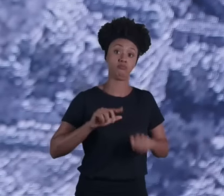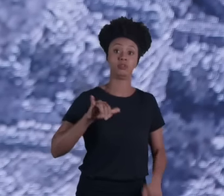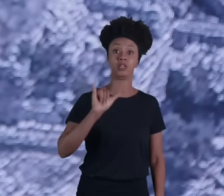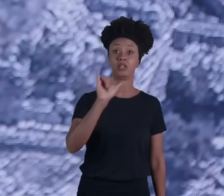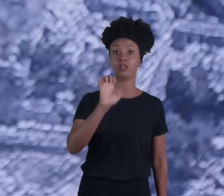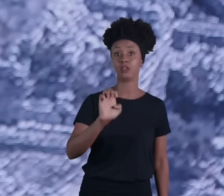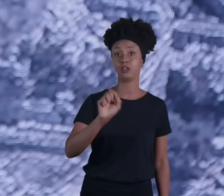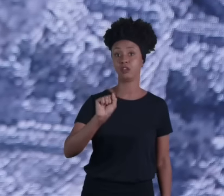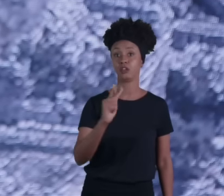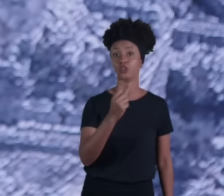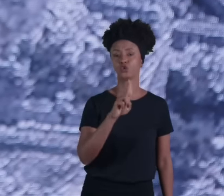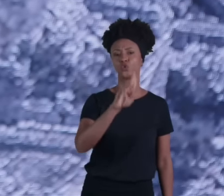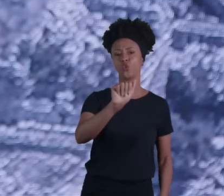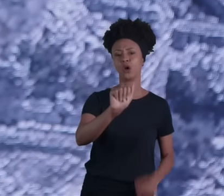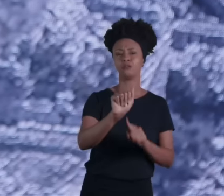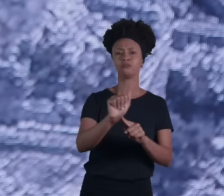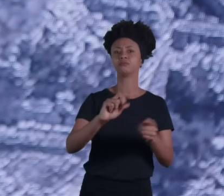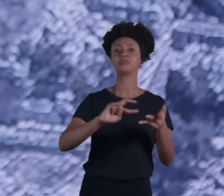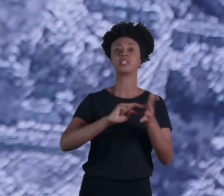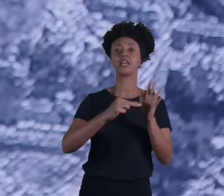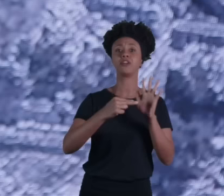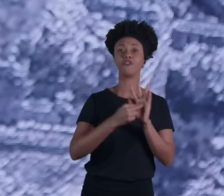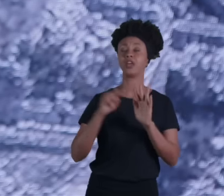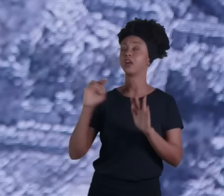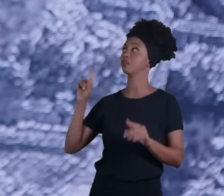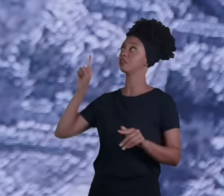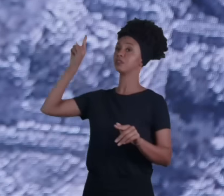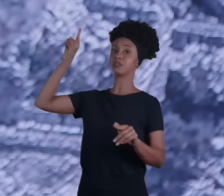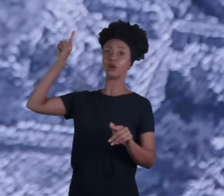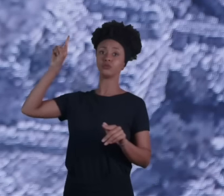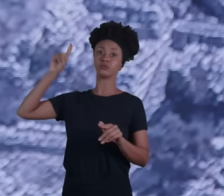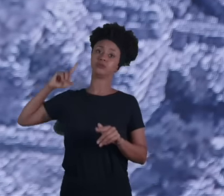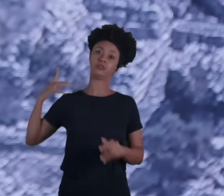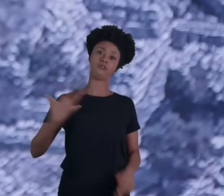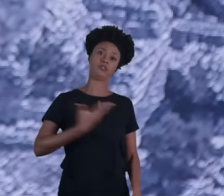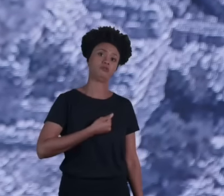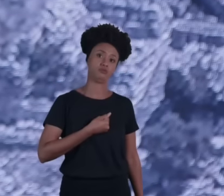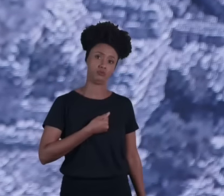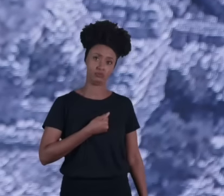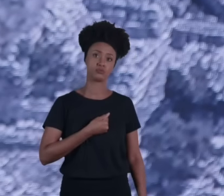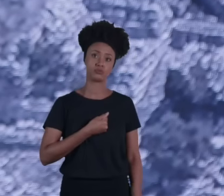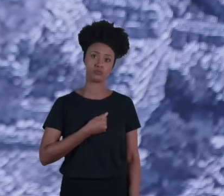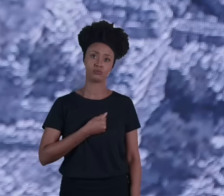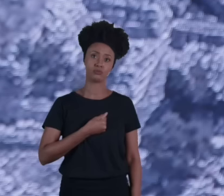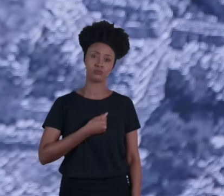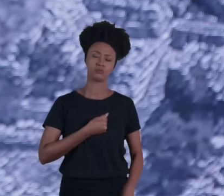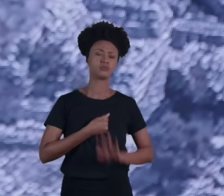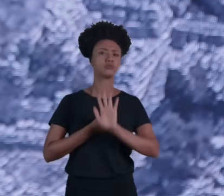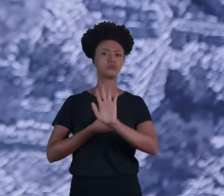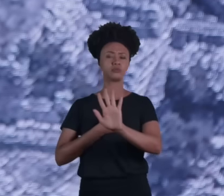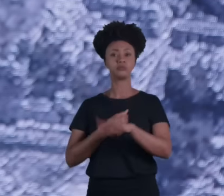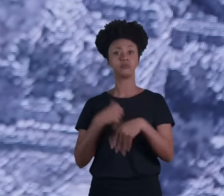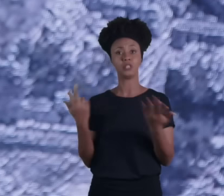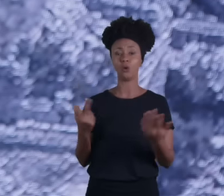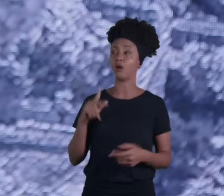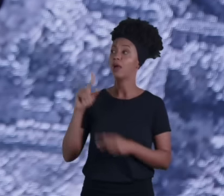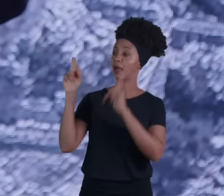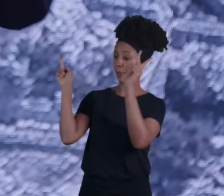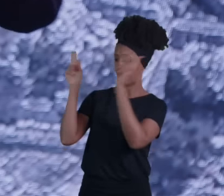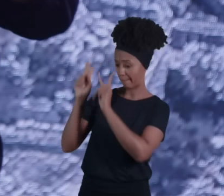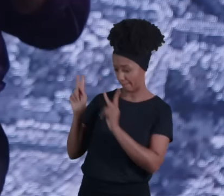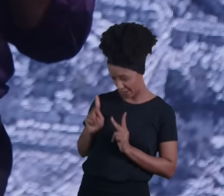salvação de Javé. Então diga assim: essa graça e a paz vem do